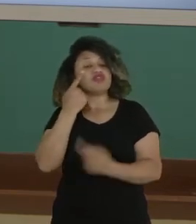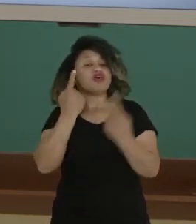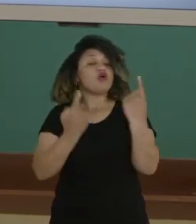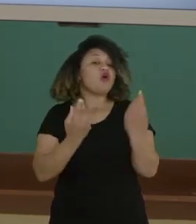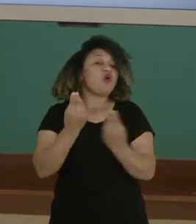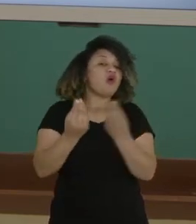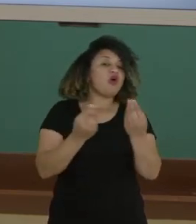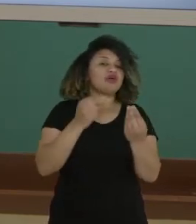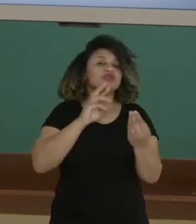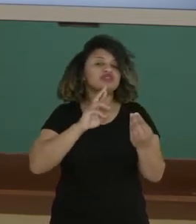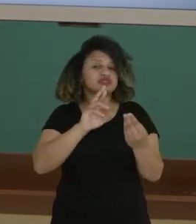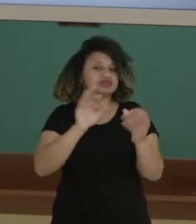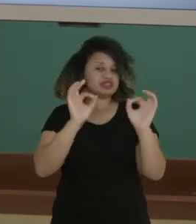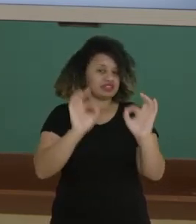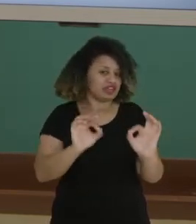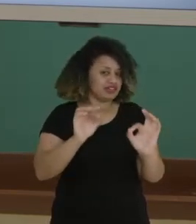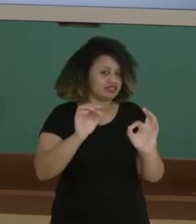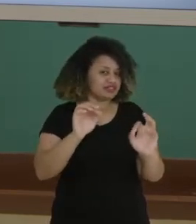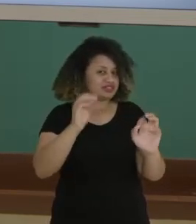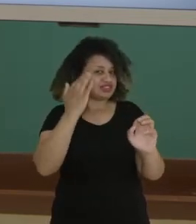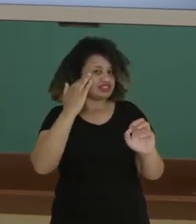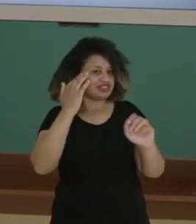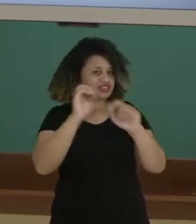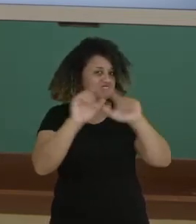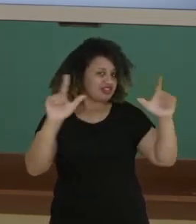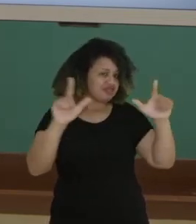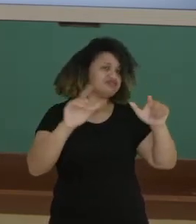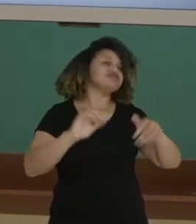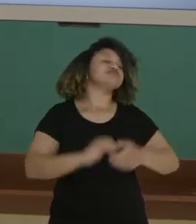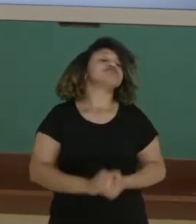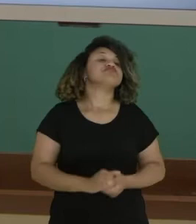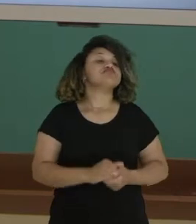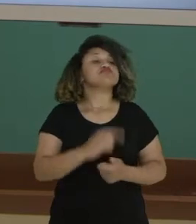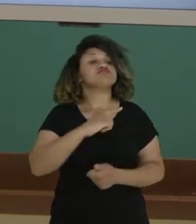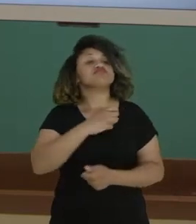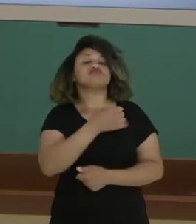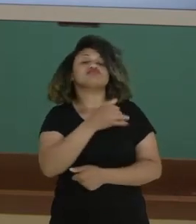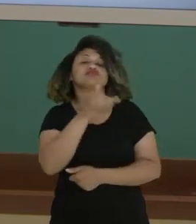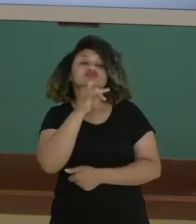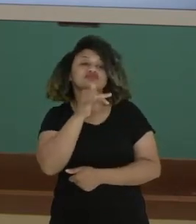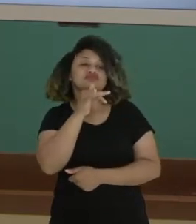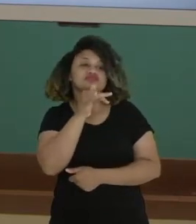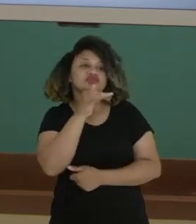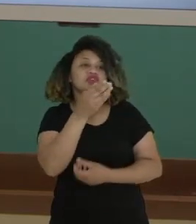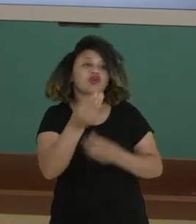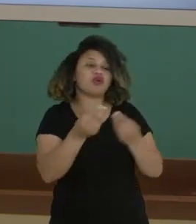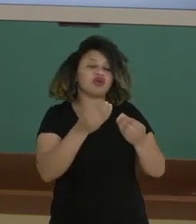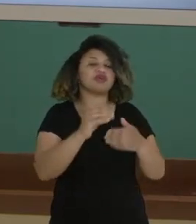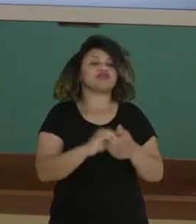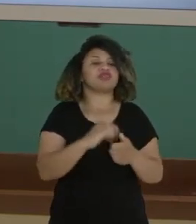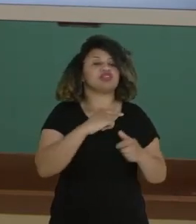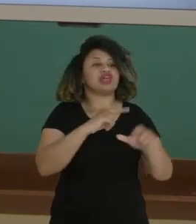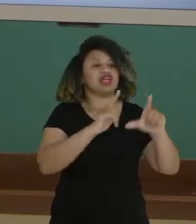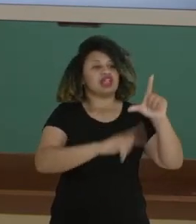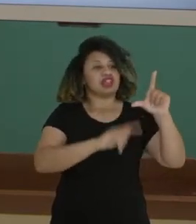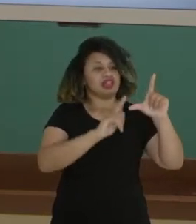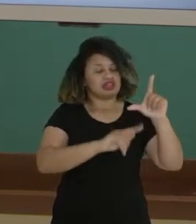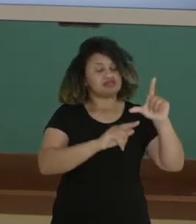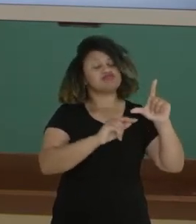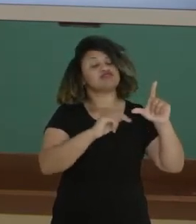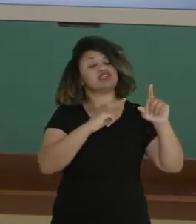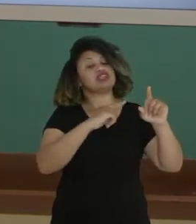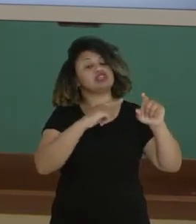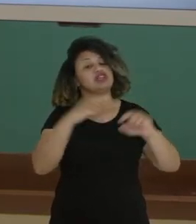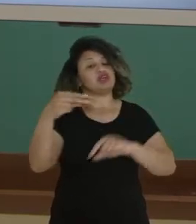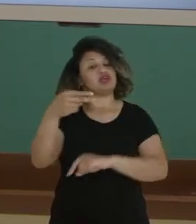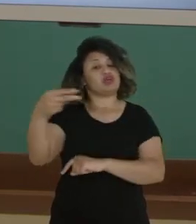entender? Ótimo! Então, alguns exemplos aqui de equação do 1º grau. Ó. Eu tenho uma letra e eu tenho sinal